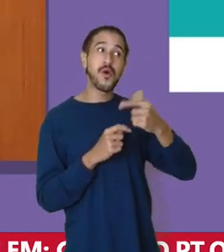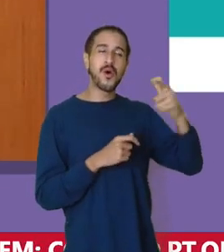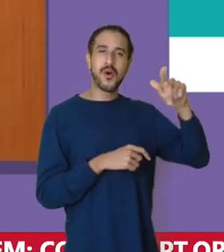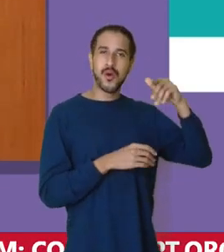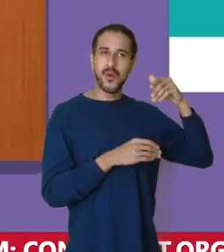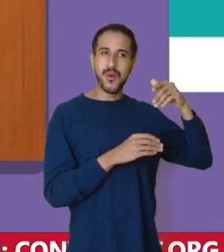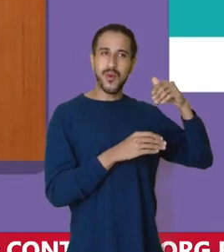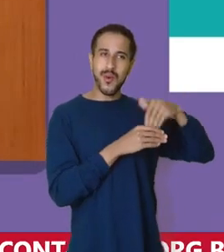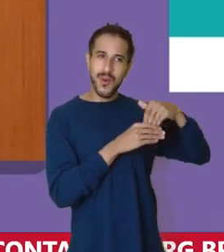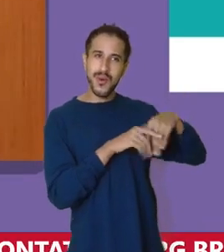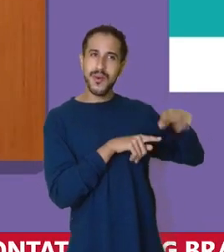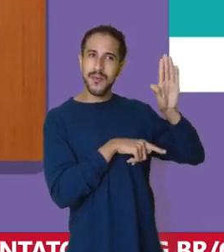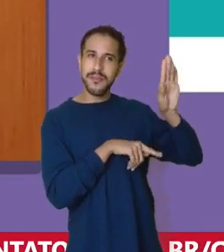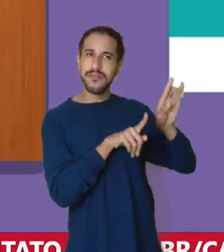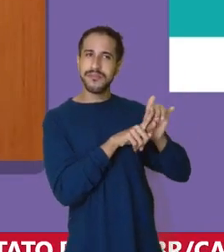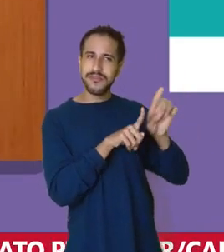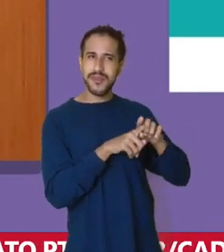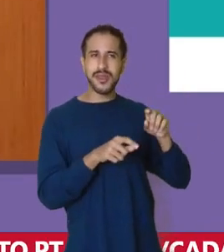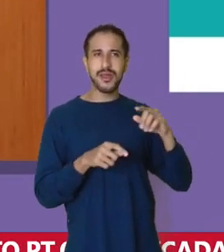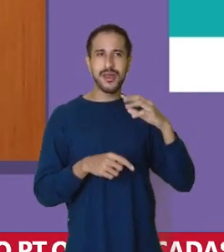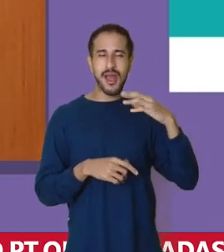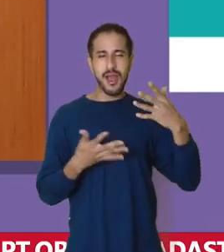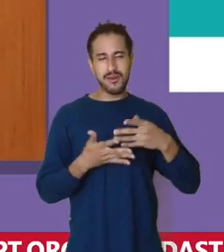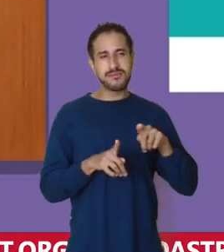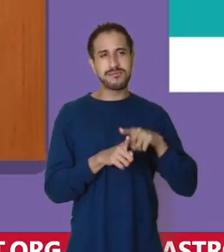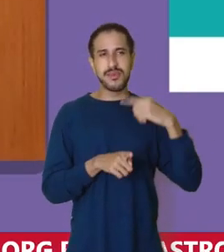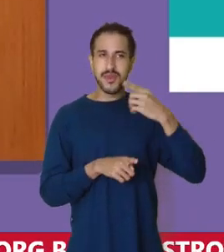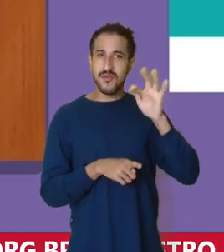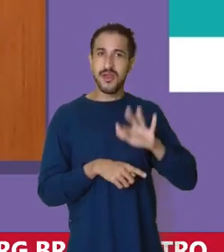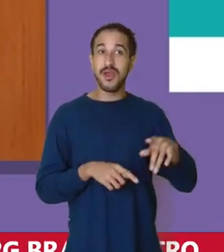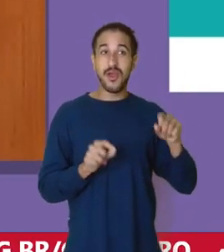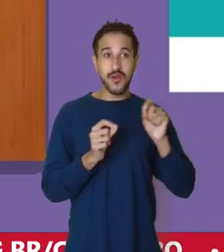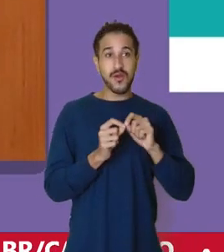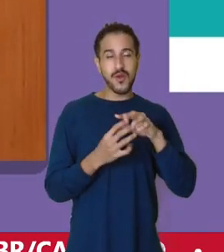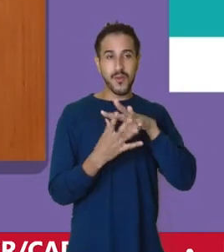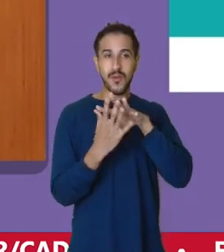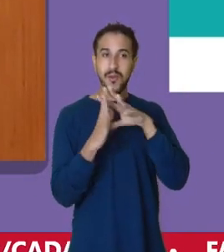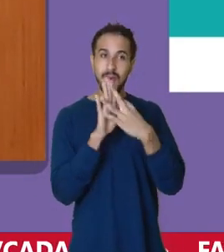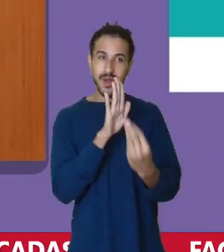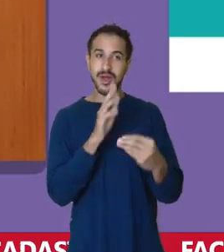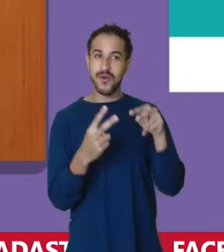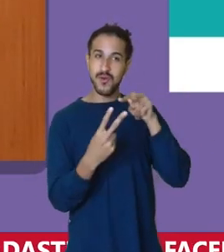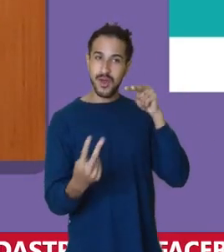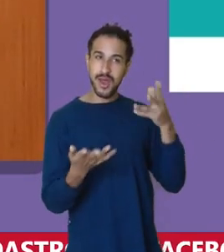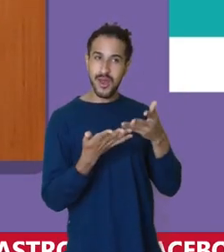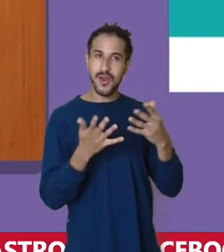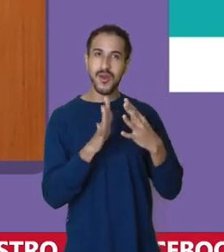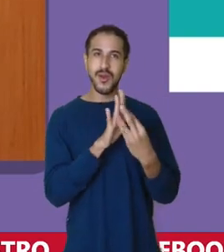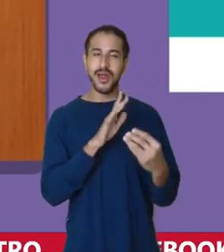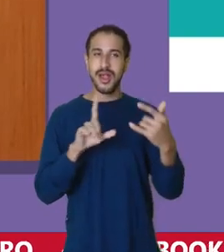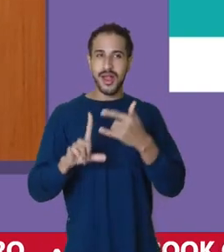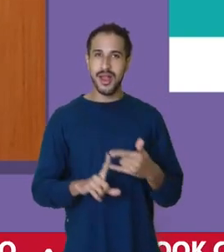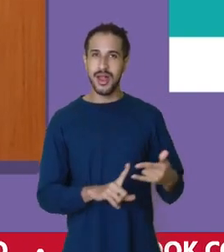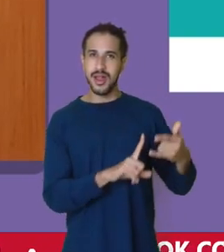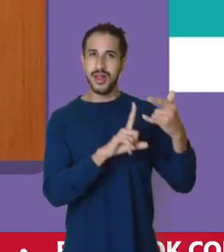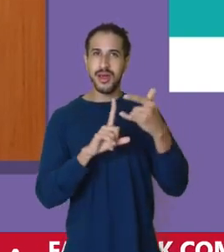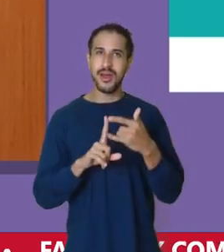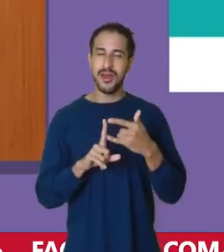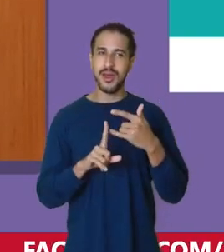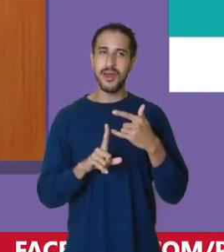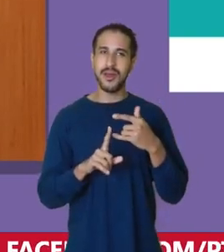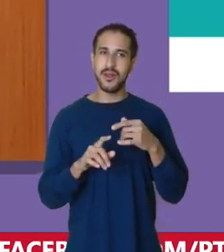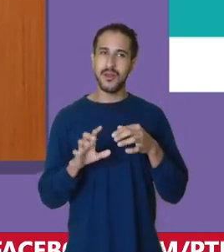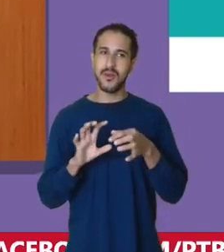e faço hoje como deputada federal. Fiz até uma edição virtual agora, no formato de live, no meio